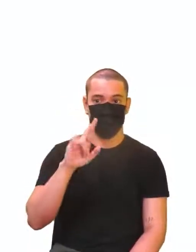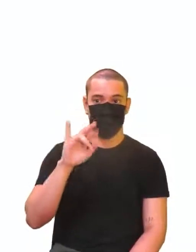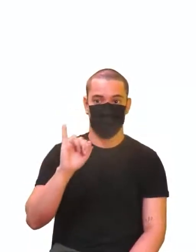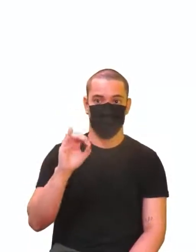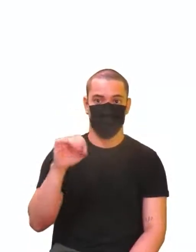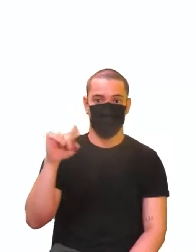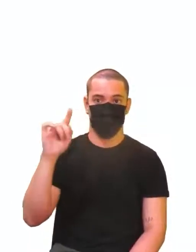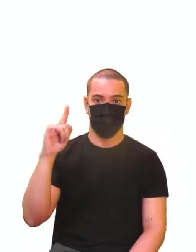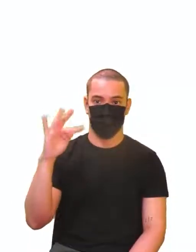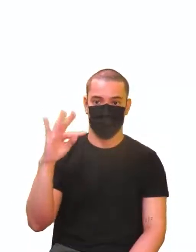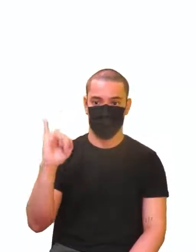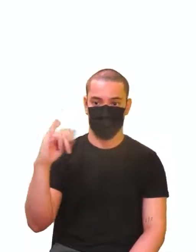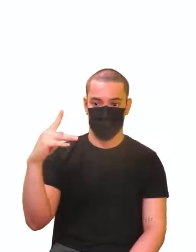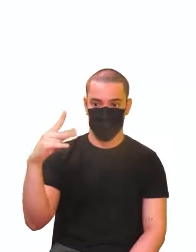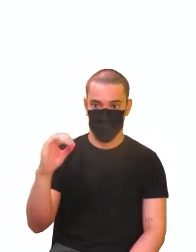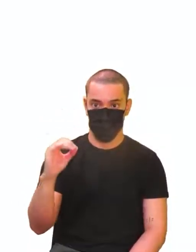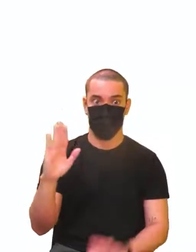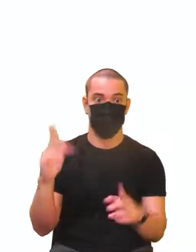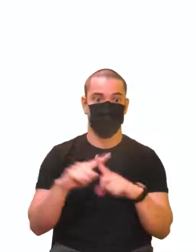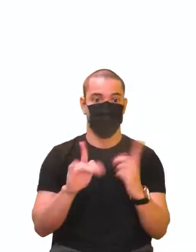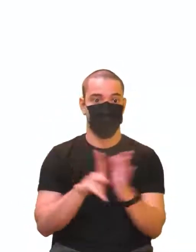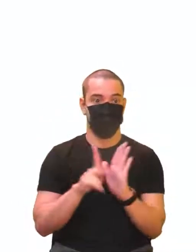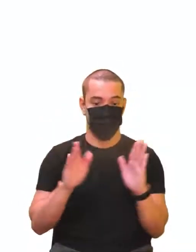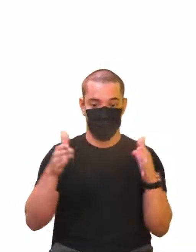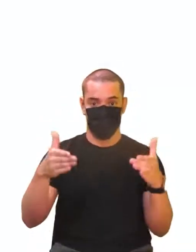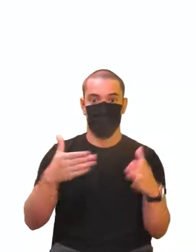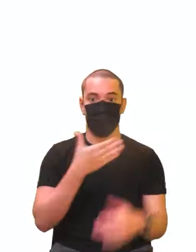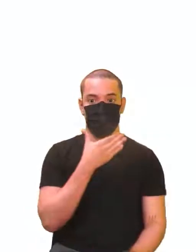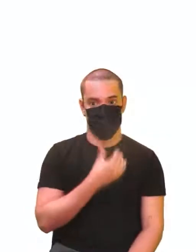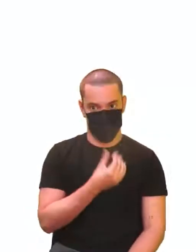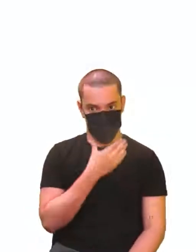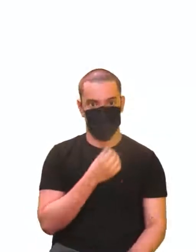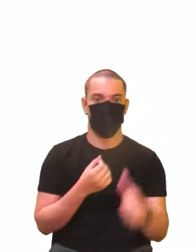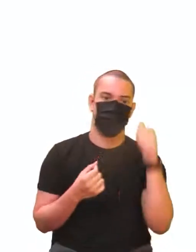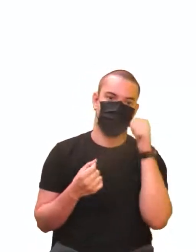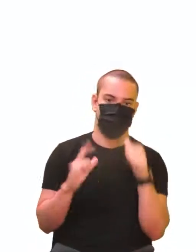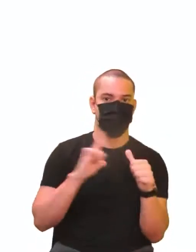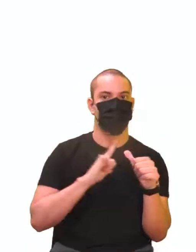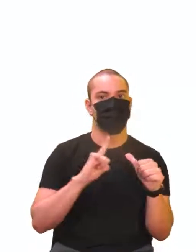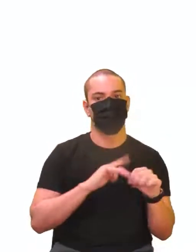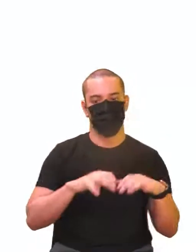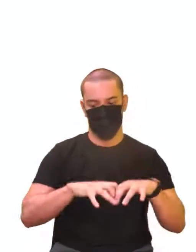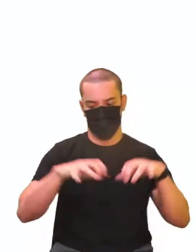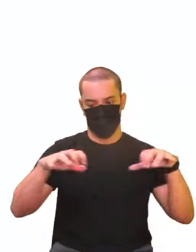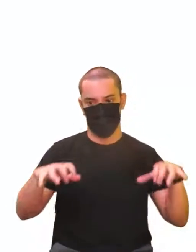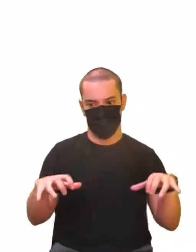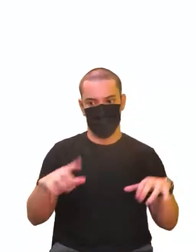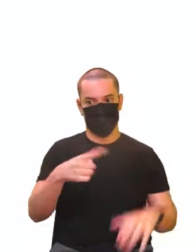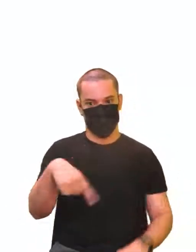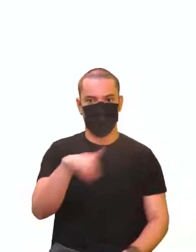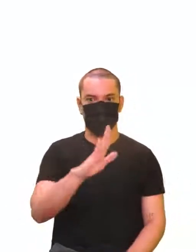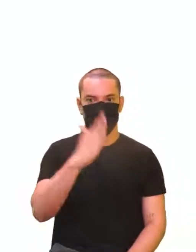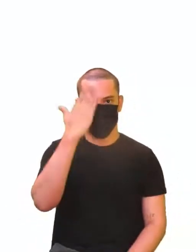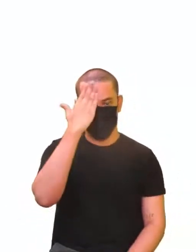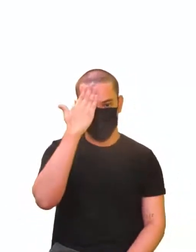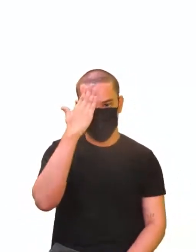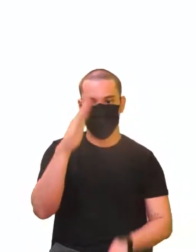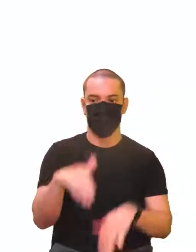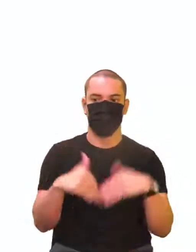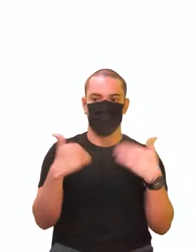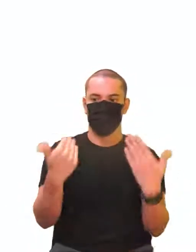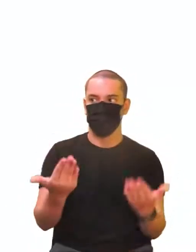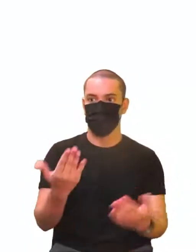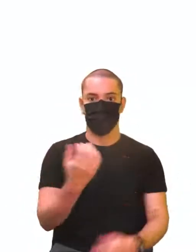aqui, prof, o cariótipo masculino tem diferença, você já sabe, querido aluno. Então, olha só, lá